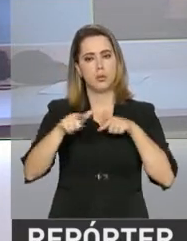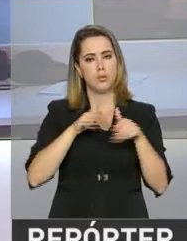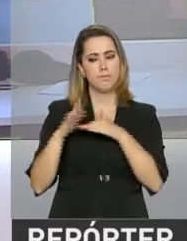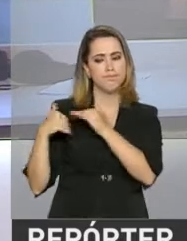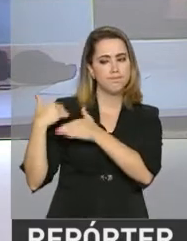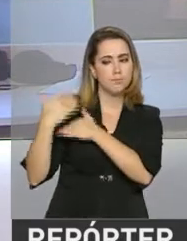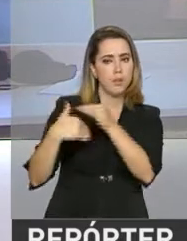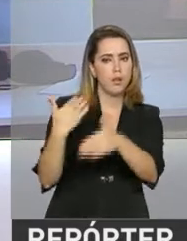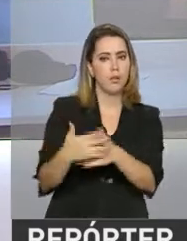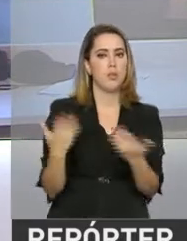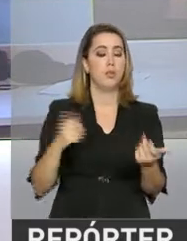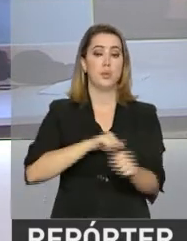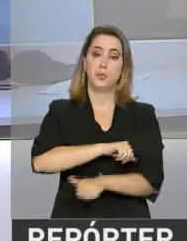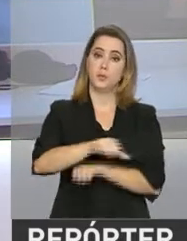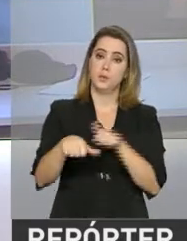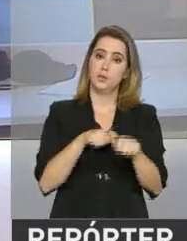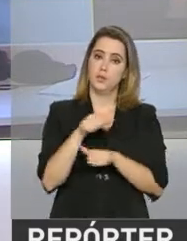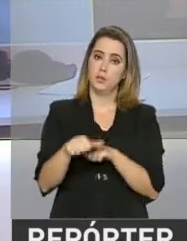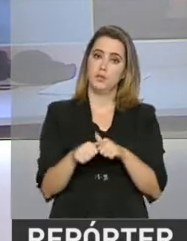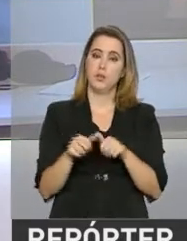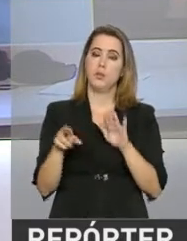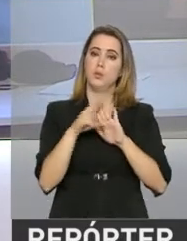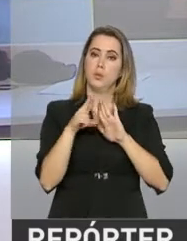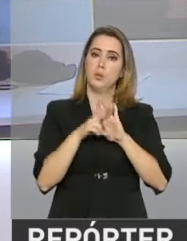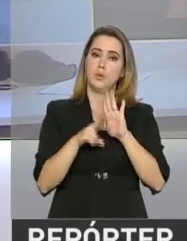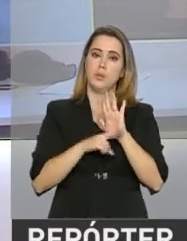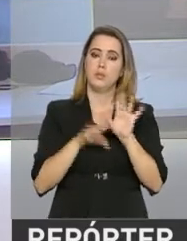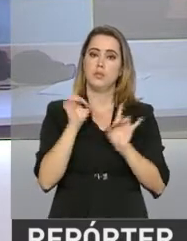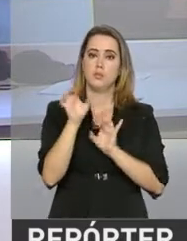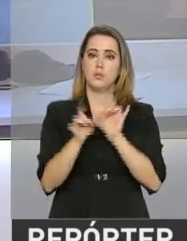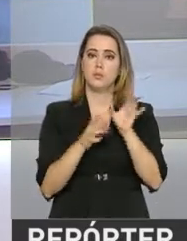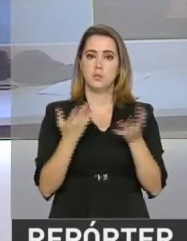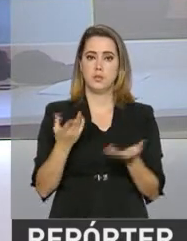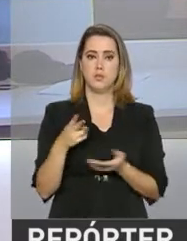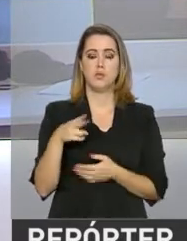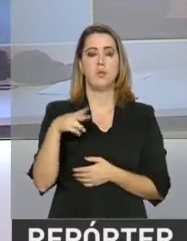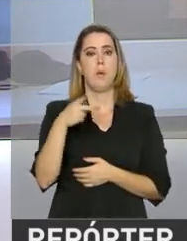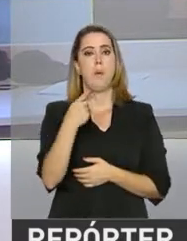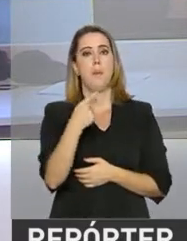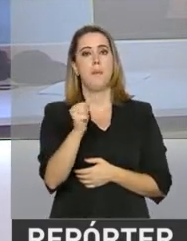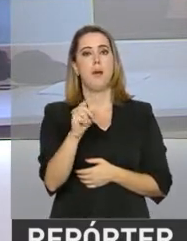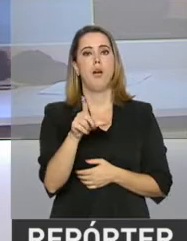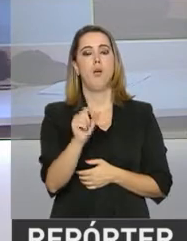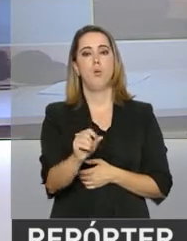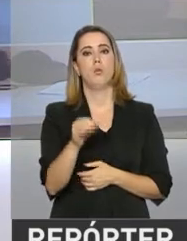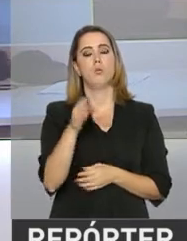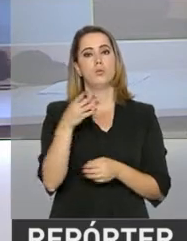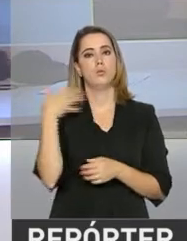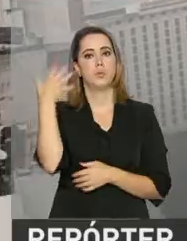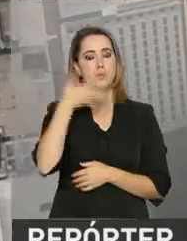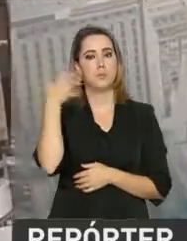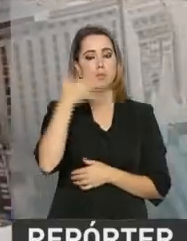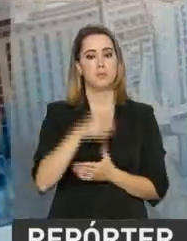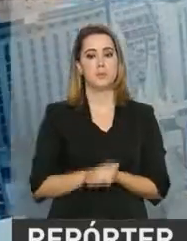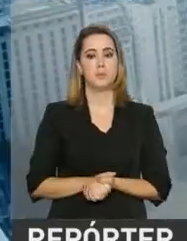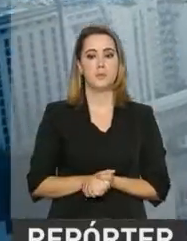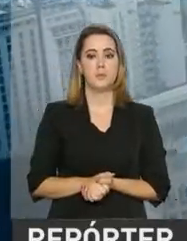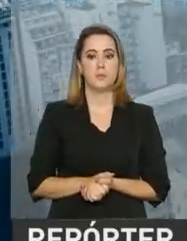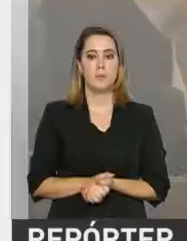vai passar por uma transição com regras específicas. O repórter Paulo La Sálvia explica.